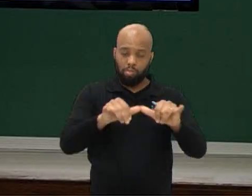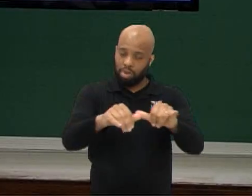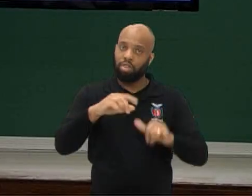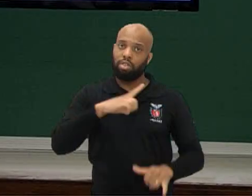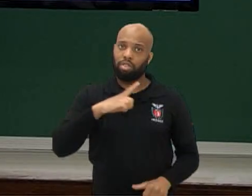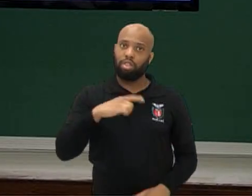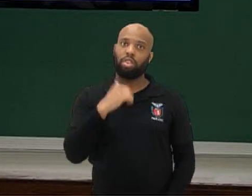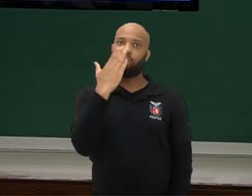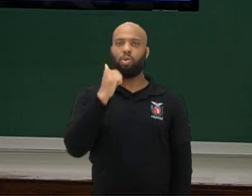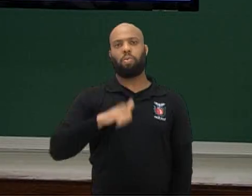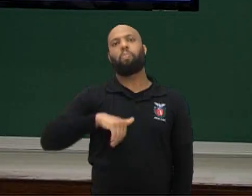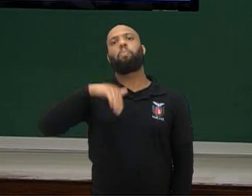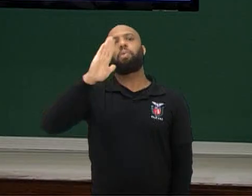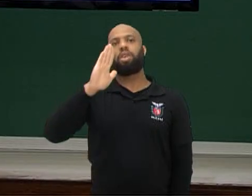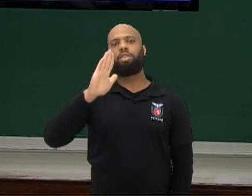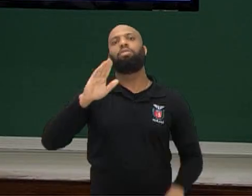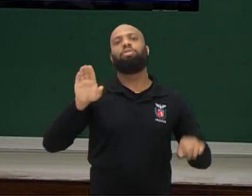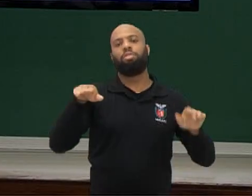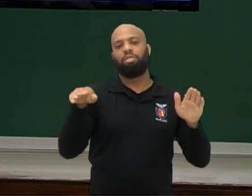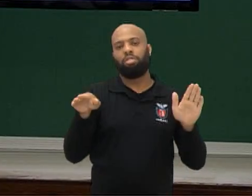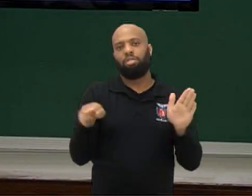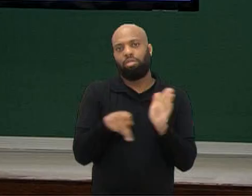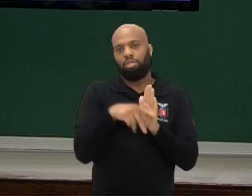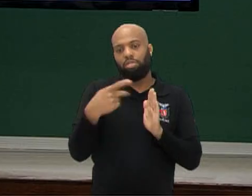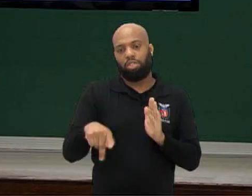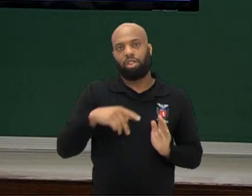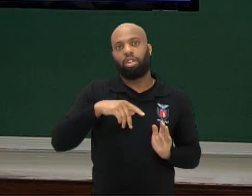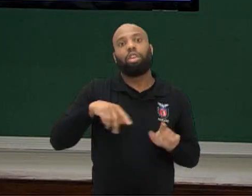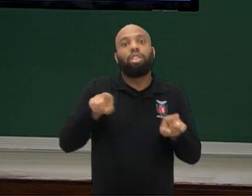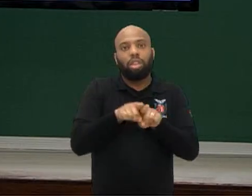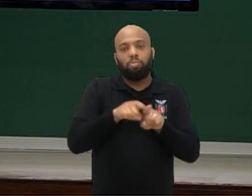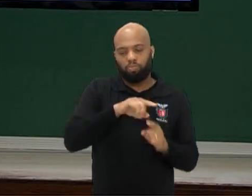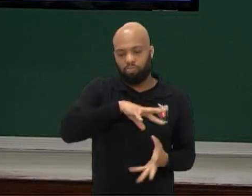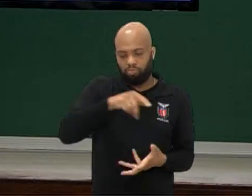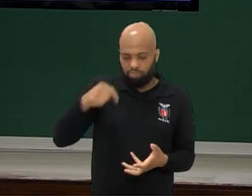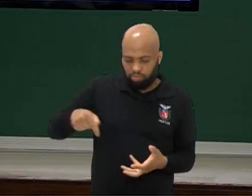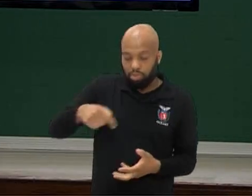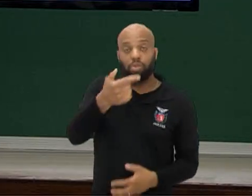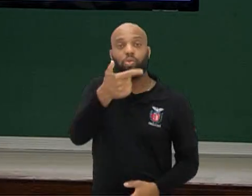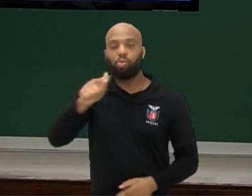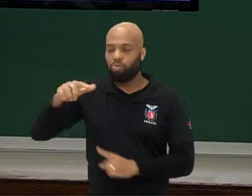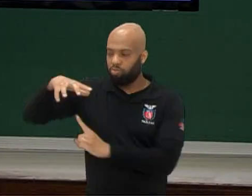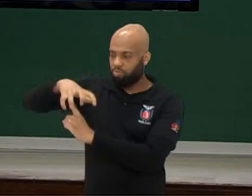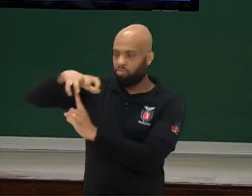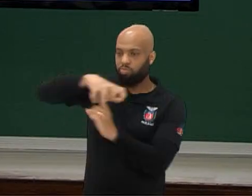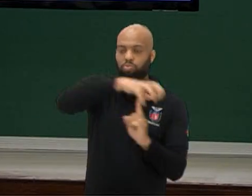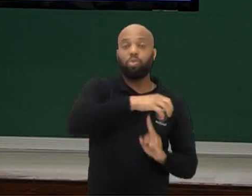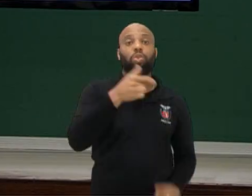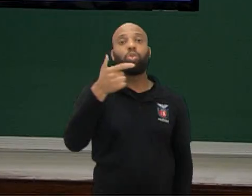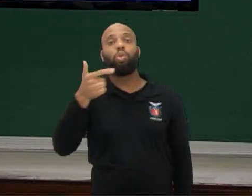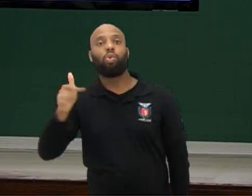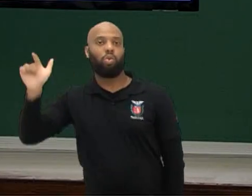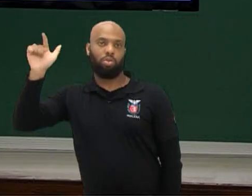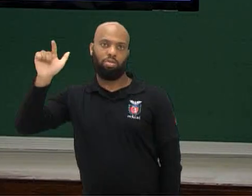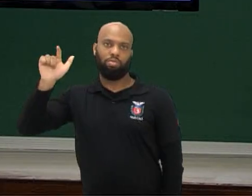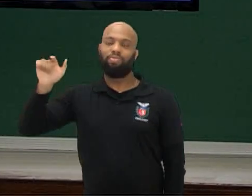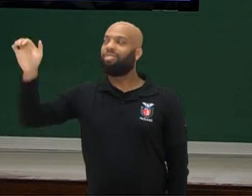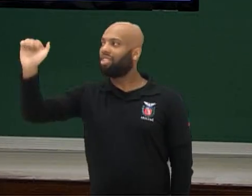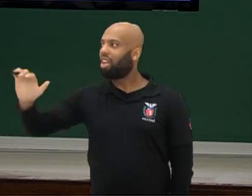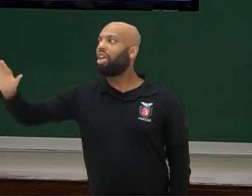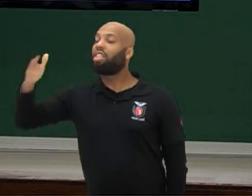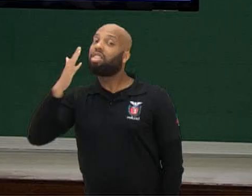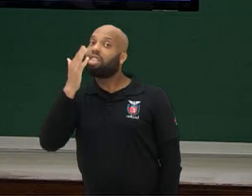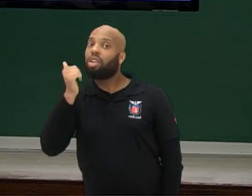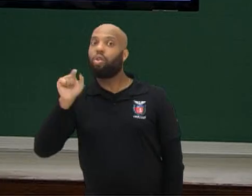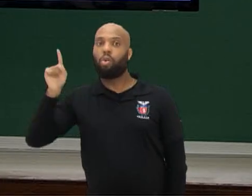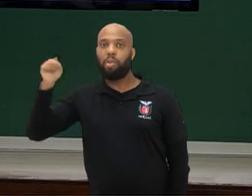mais consome e realmente é o mais consumido no mundo inteiro. Os outros são muito utilizados na Ásia,